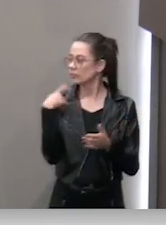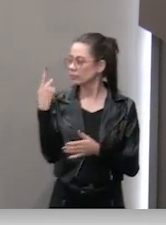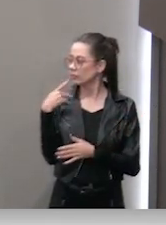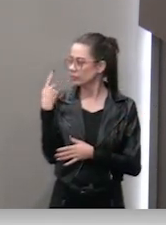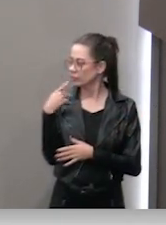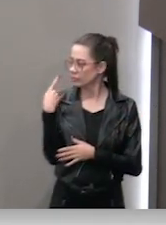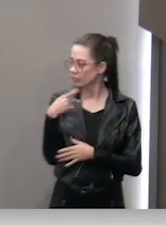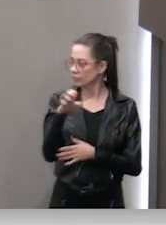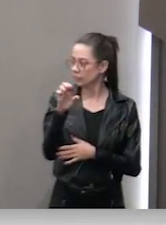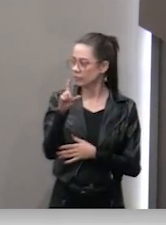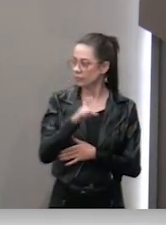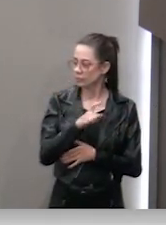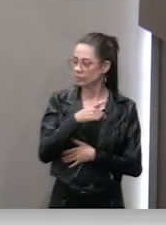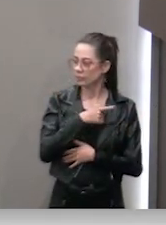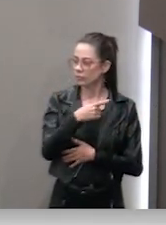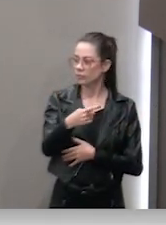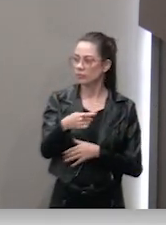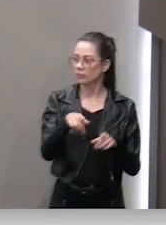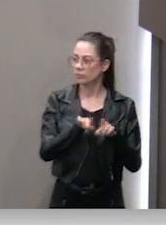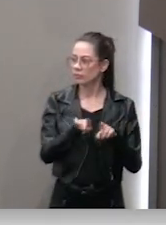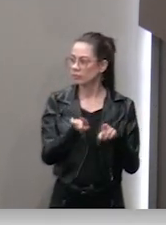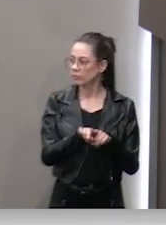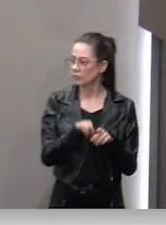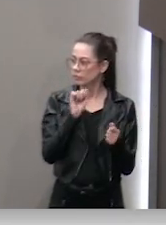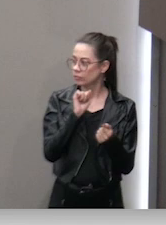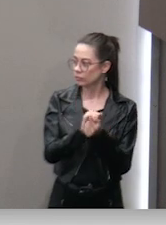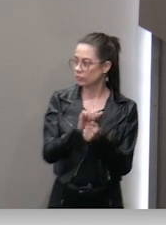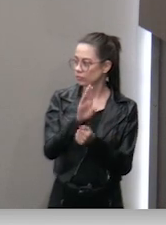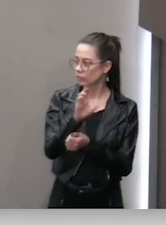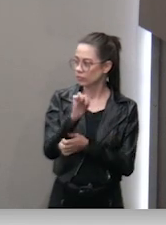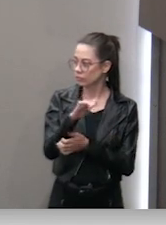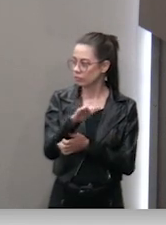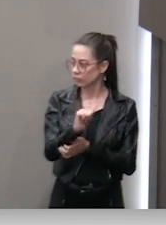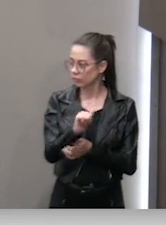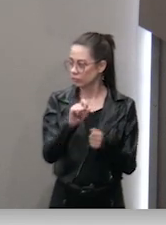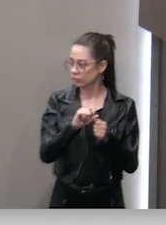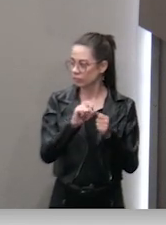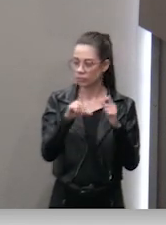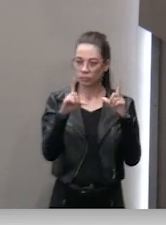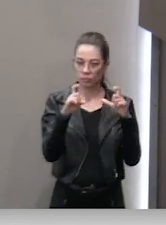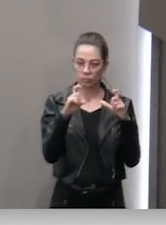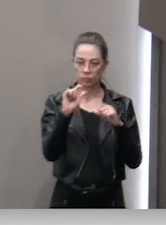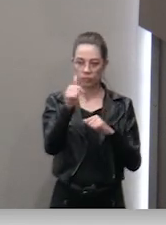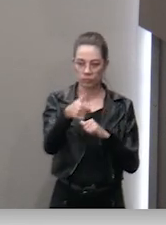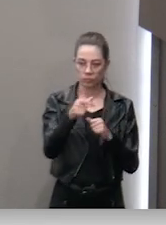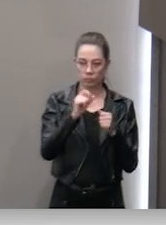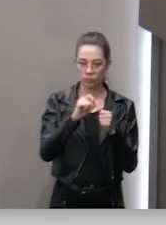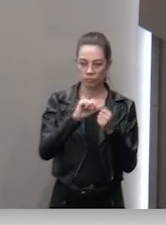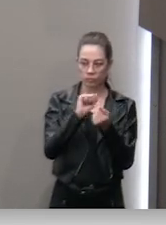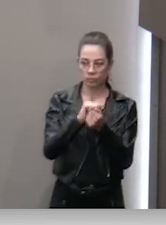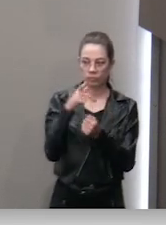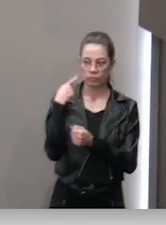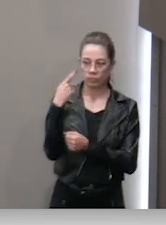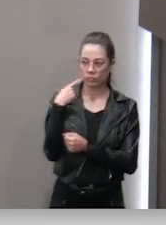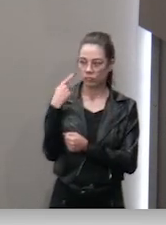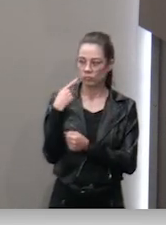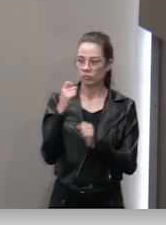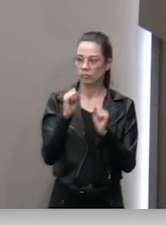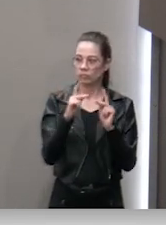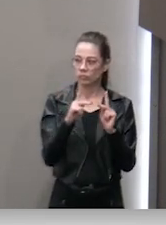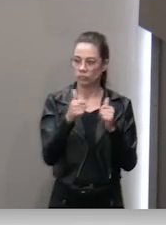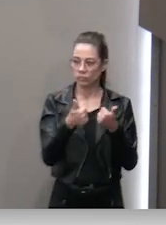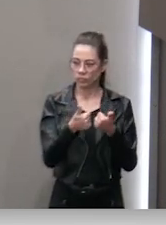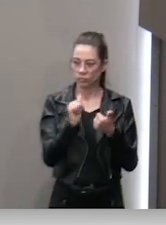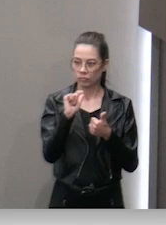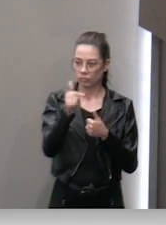Os ex-presidentes, juntamente com a Berna ali, vamos fazer uma foto, depois a gente faz as fotos com os vereadores, tá? Depois